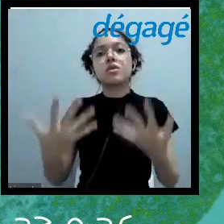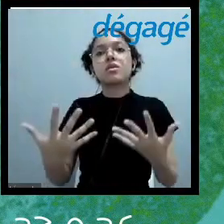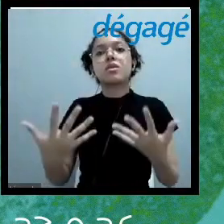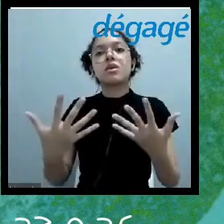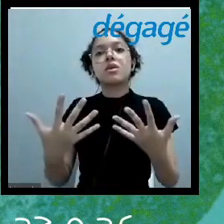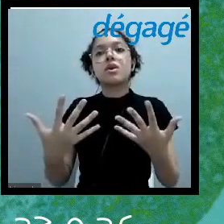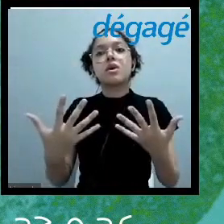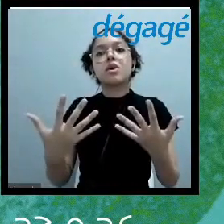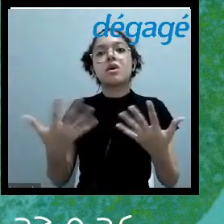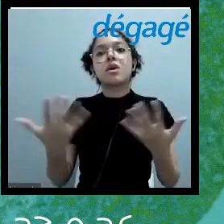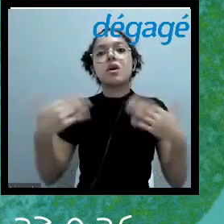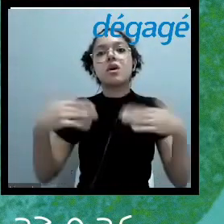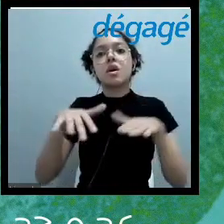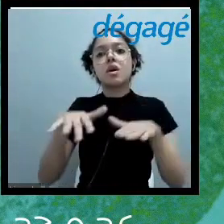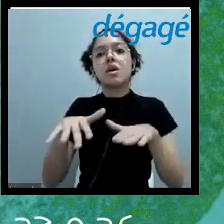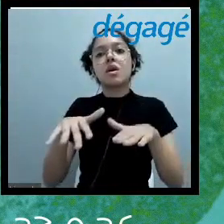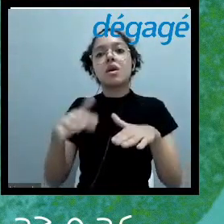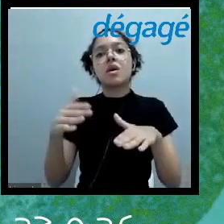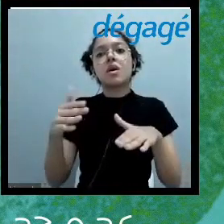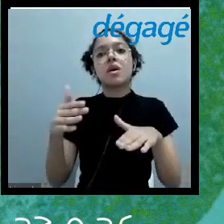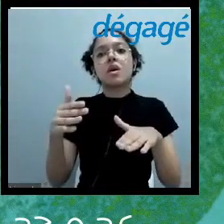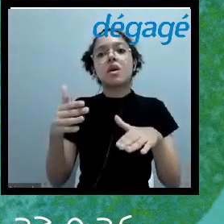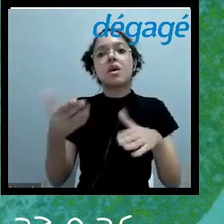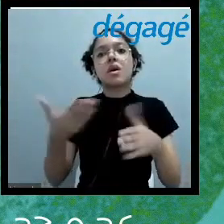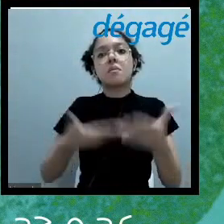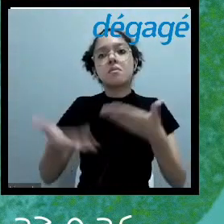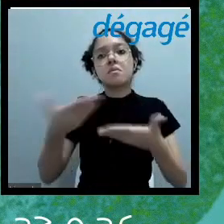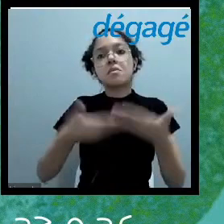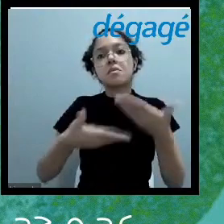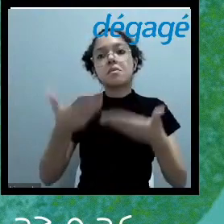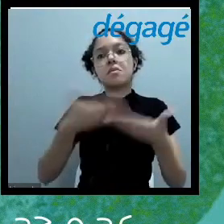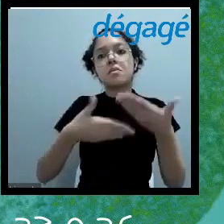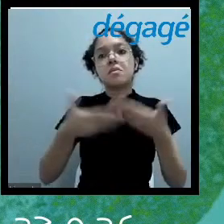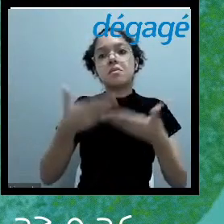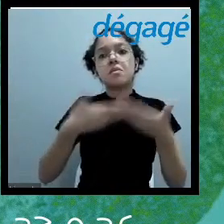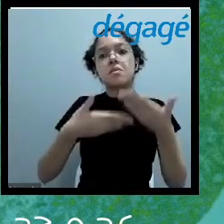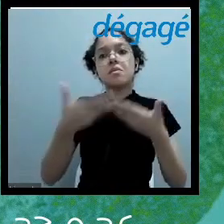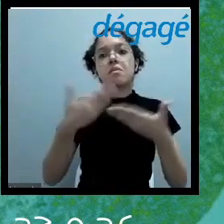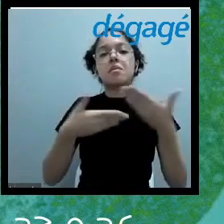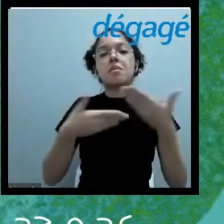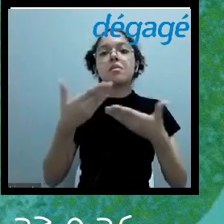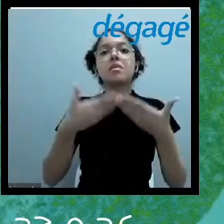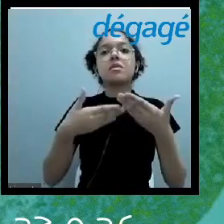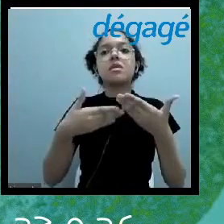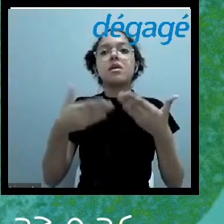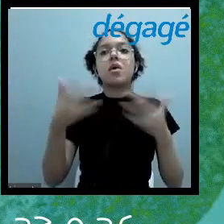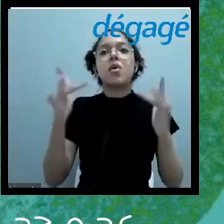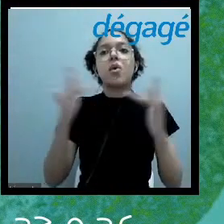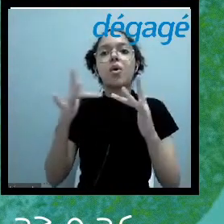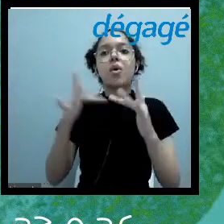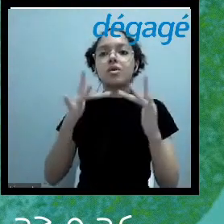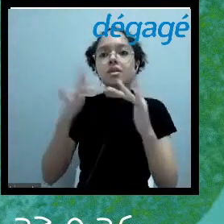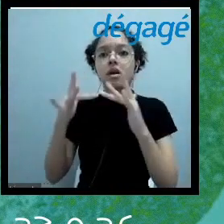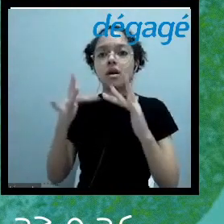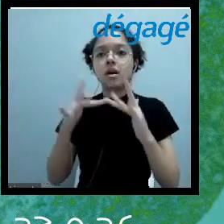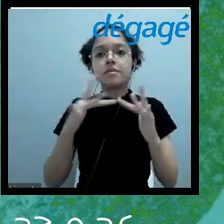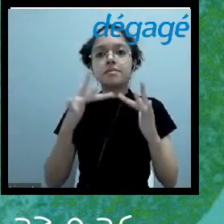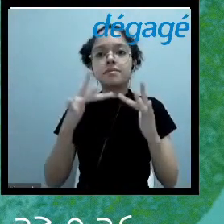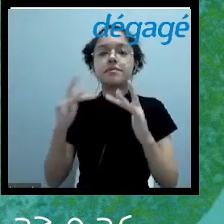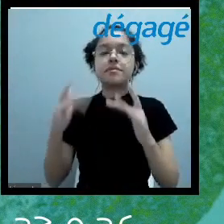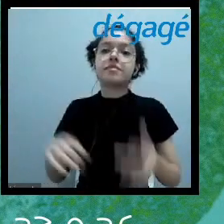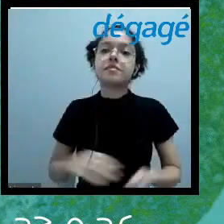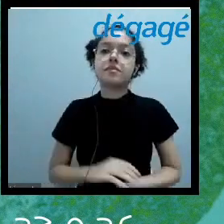ter metade falando, e outra metade neurotípica, outra metade dentro do espectro, porque você está